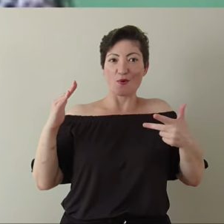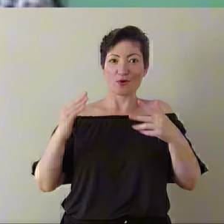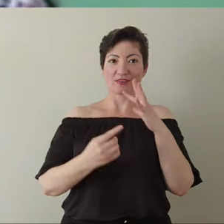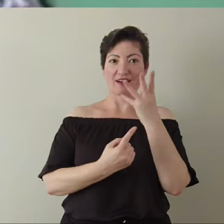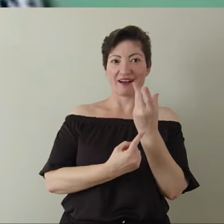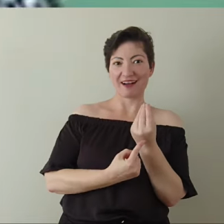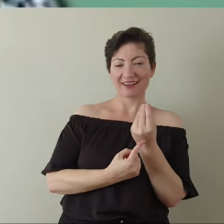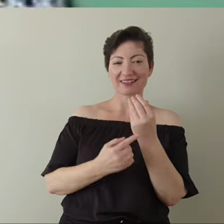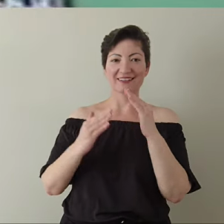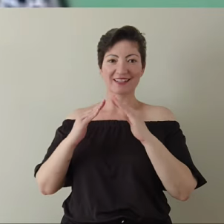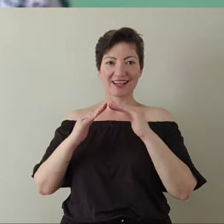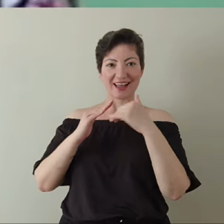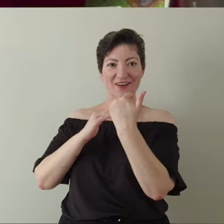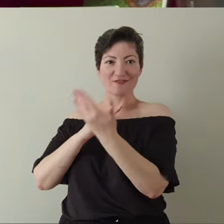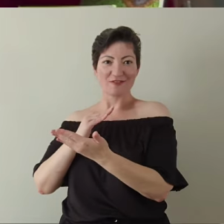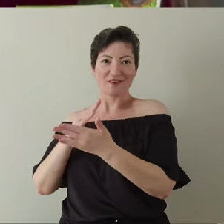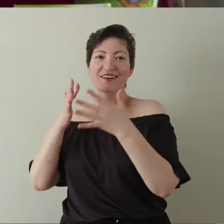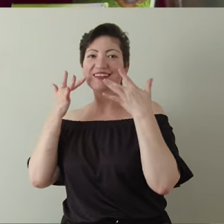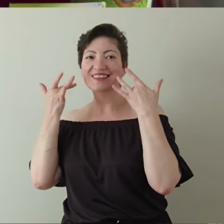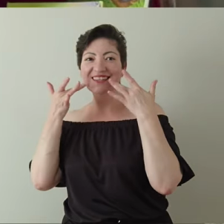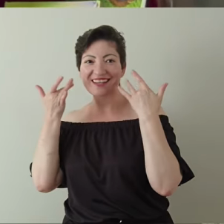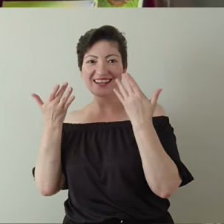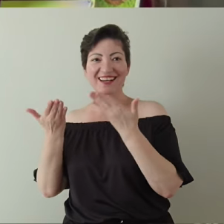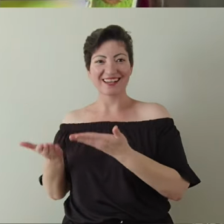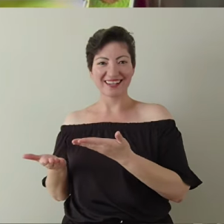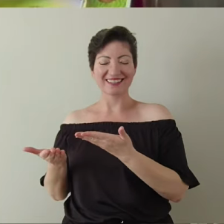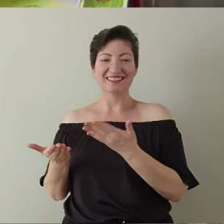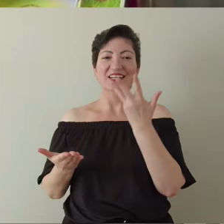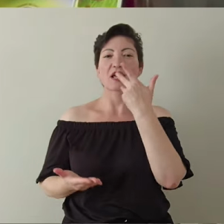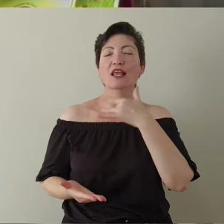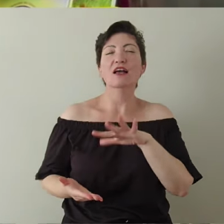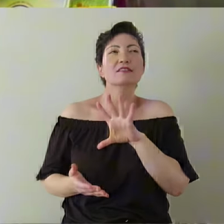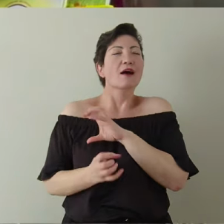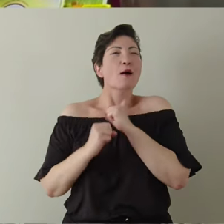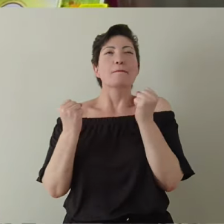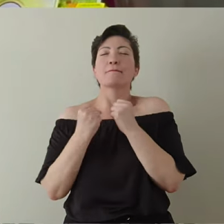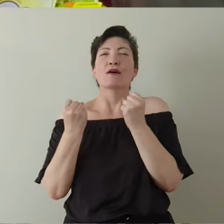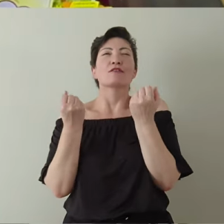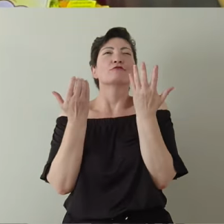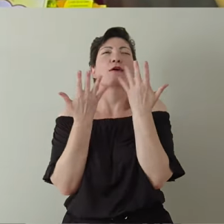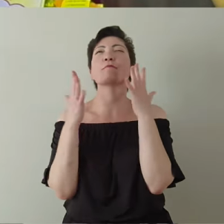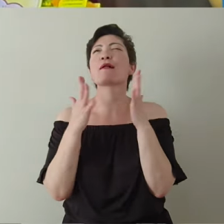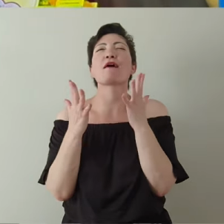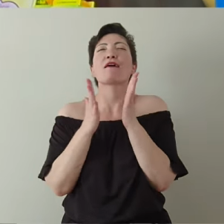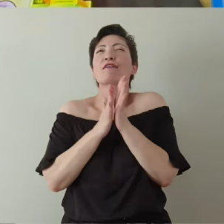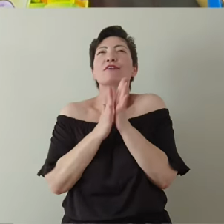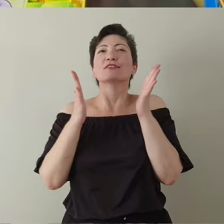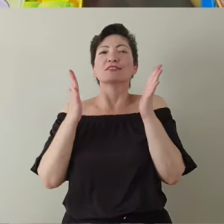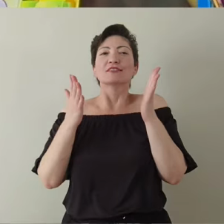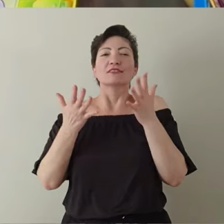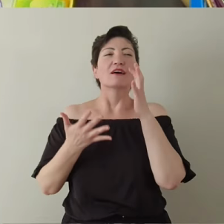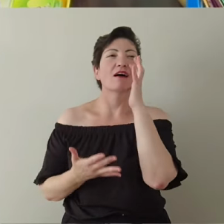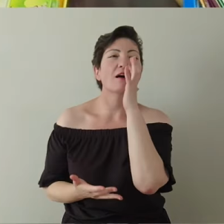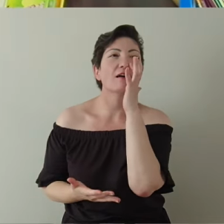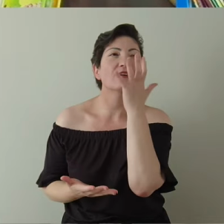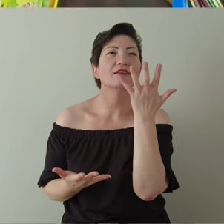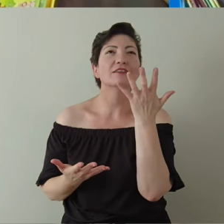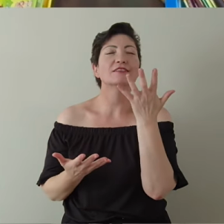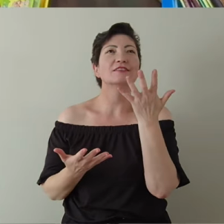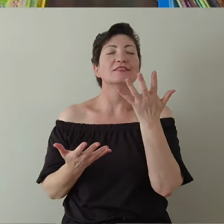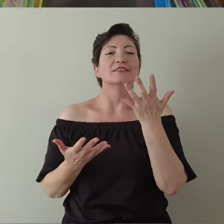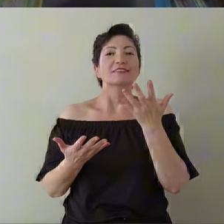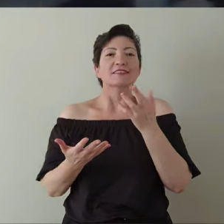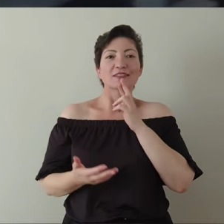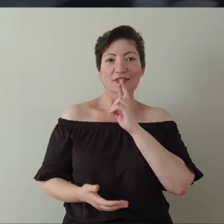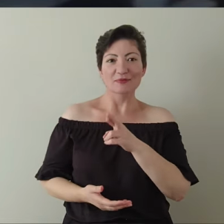se transformou num palco de teatro. E crianças amando, e crianças aplaudindo, e crianças encantadas, e crianças participando com o